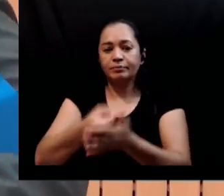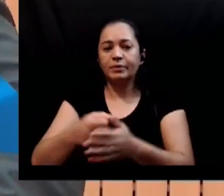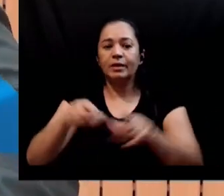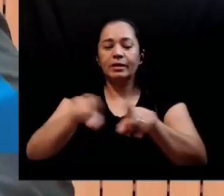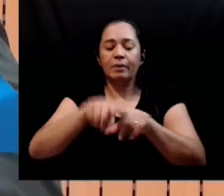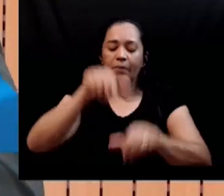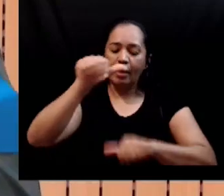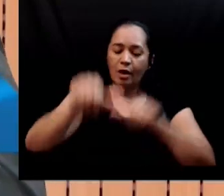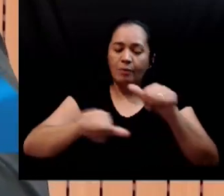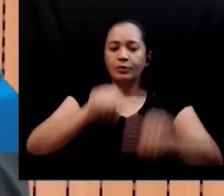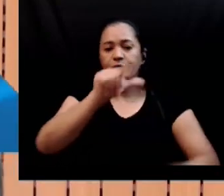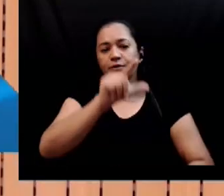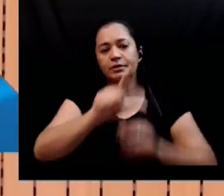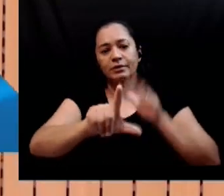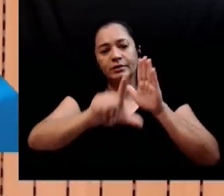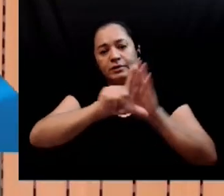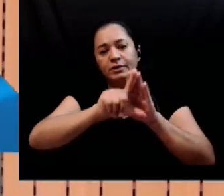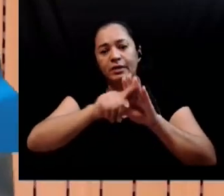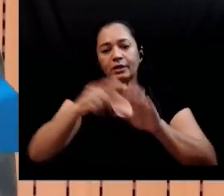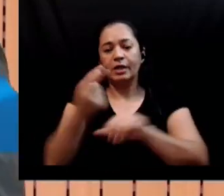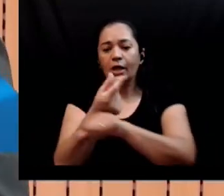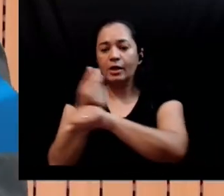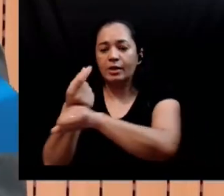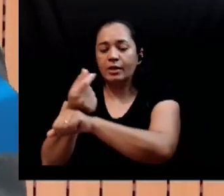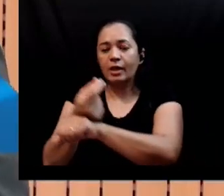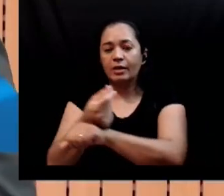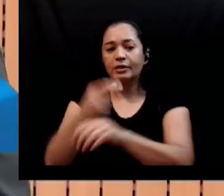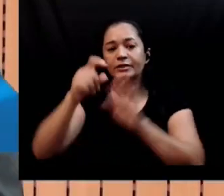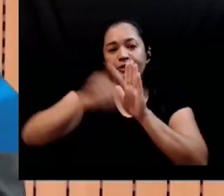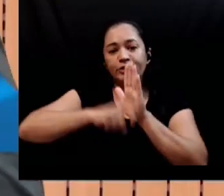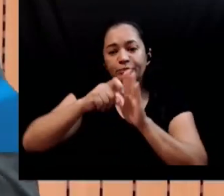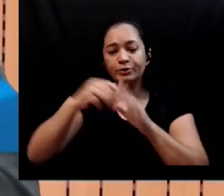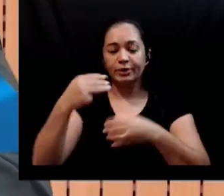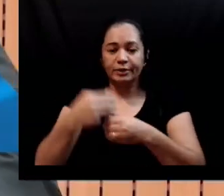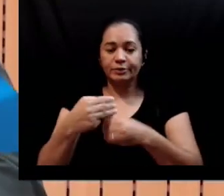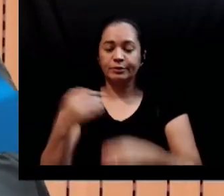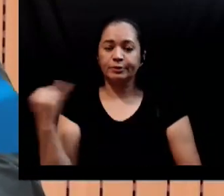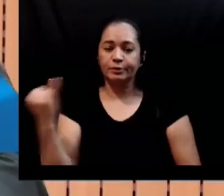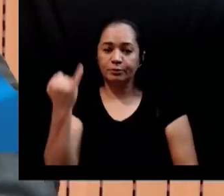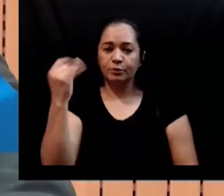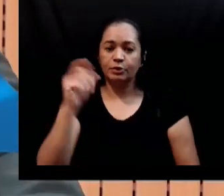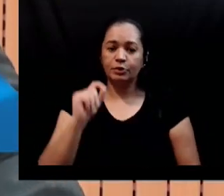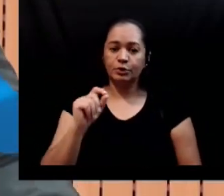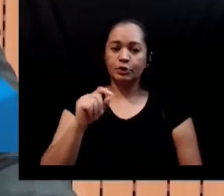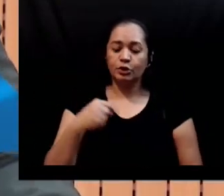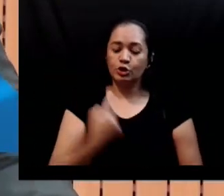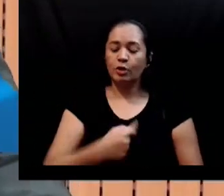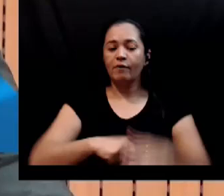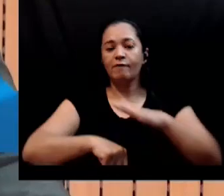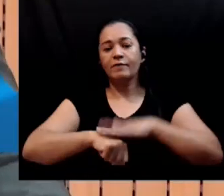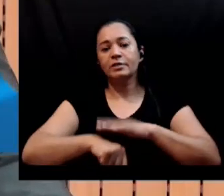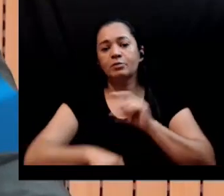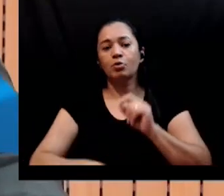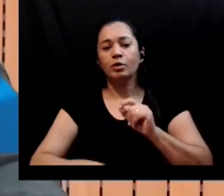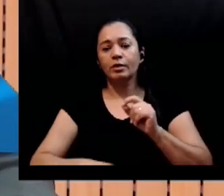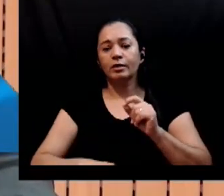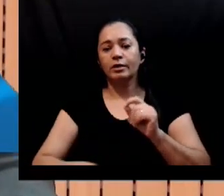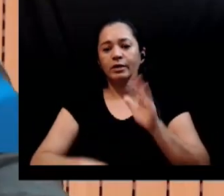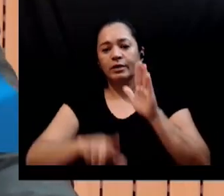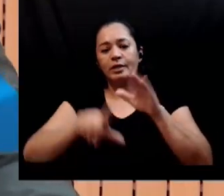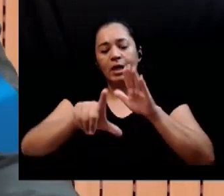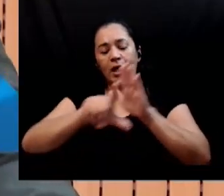legislação tributária municipal. Então, é importante que façamos a apreciação da legalidade